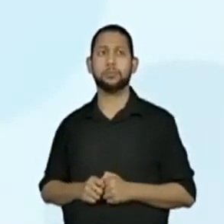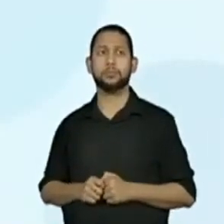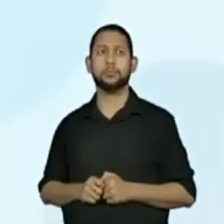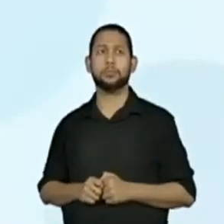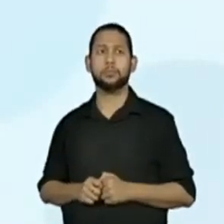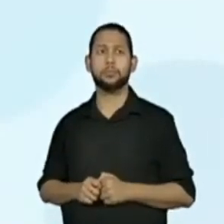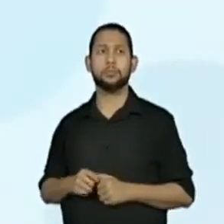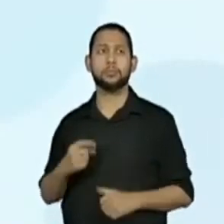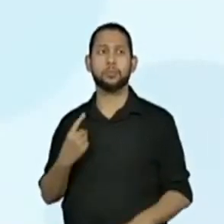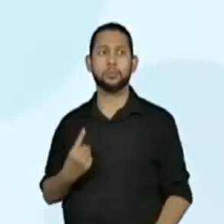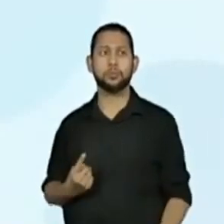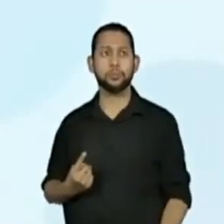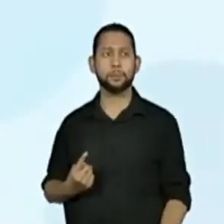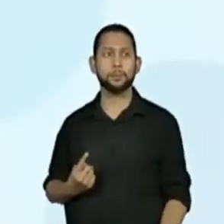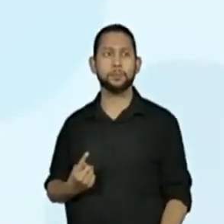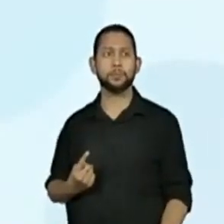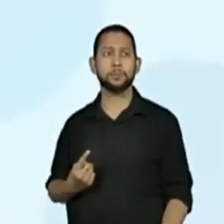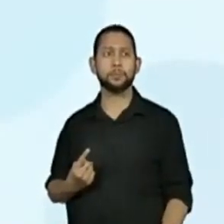1,